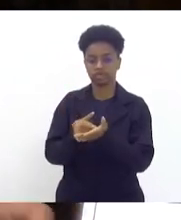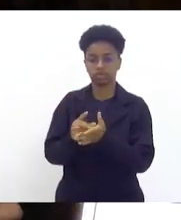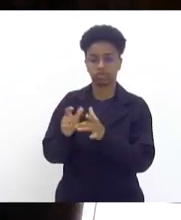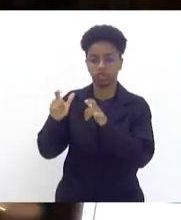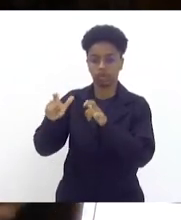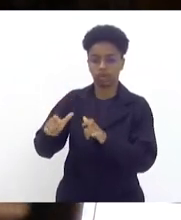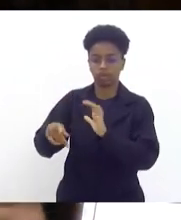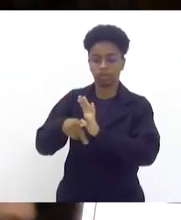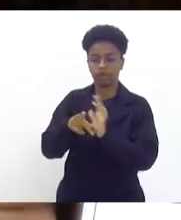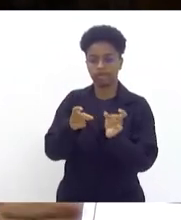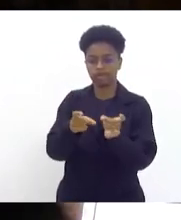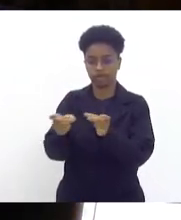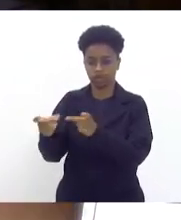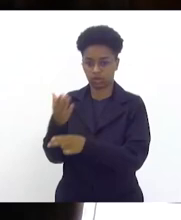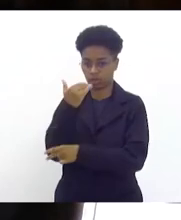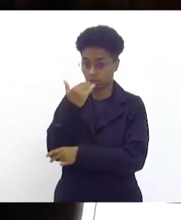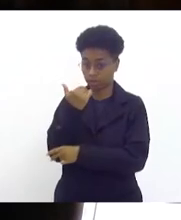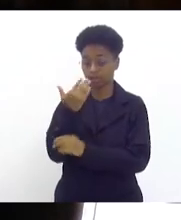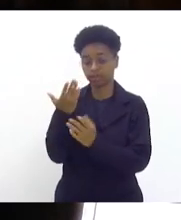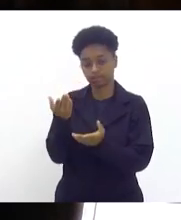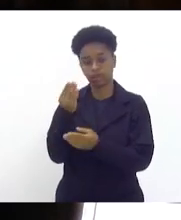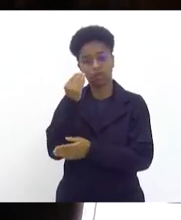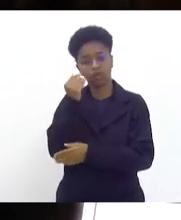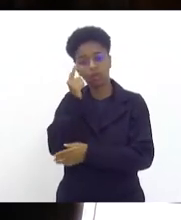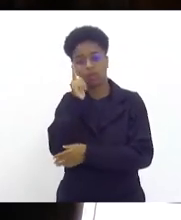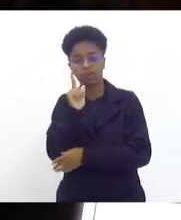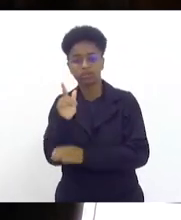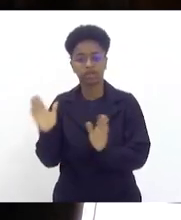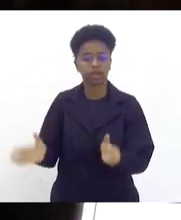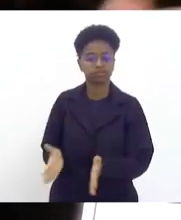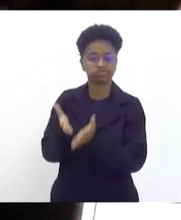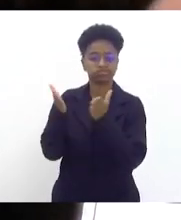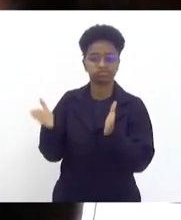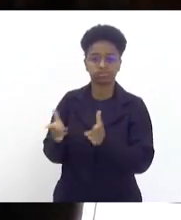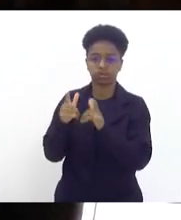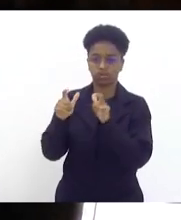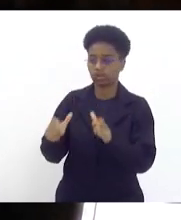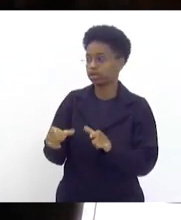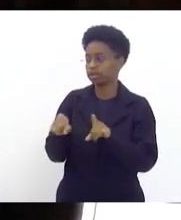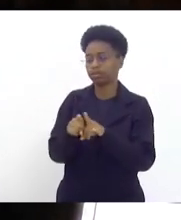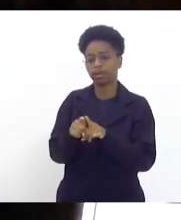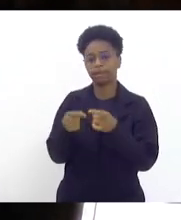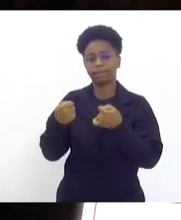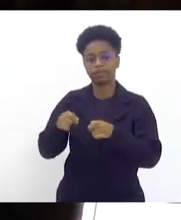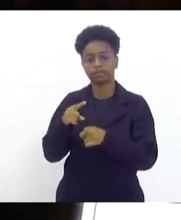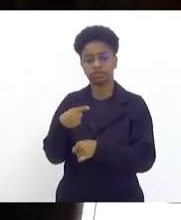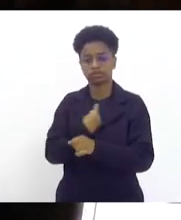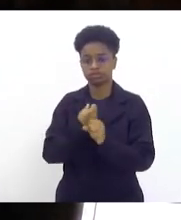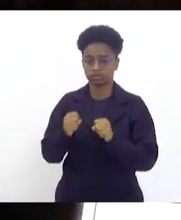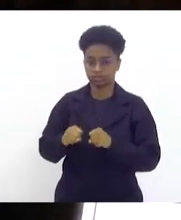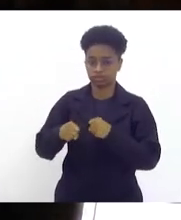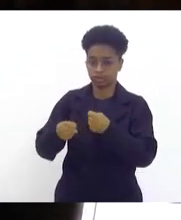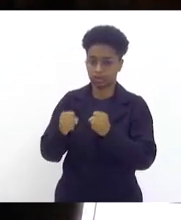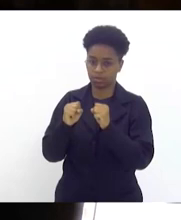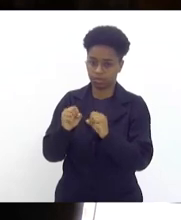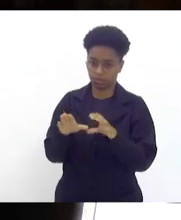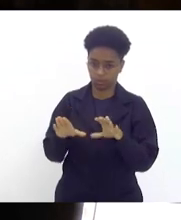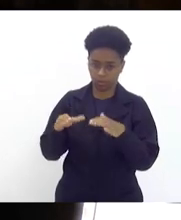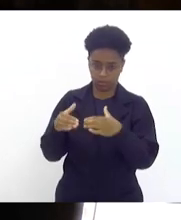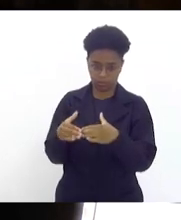já vai dar vida ali para o entorno todo e a gente precisa um esforço nosso aqui pode ser pela comissão